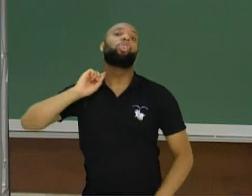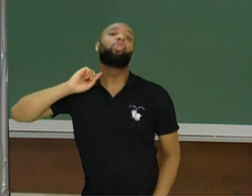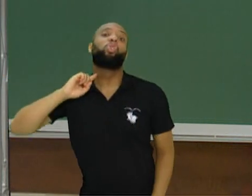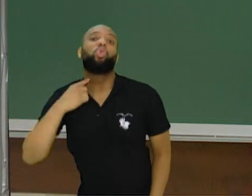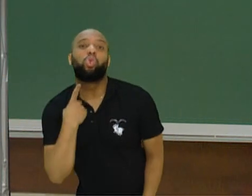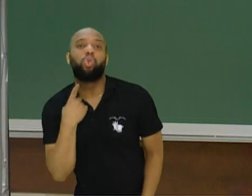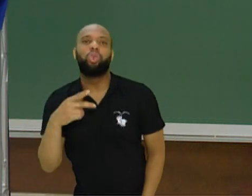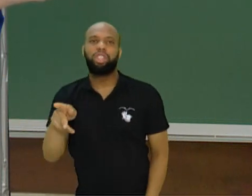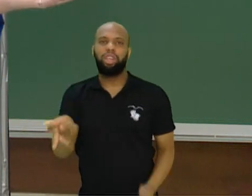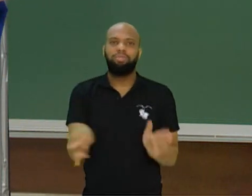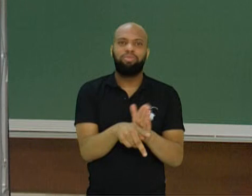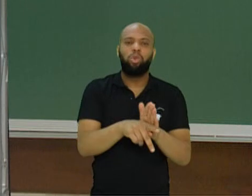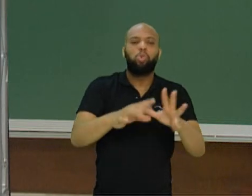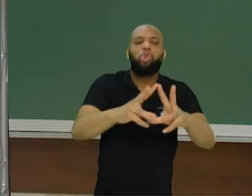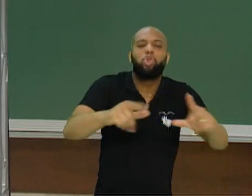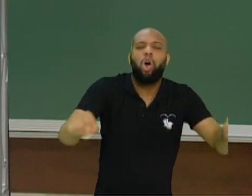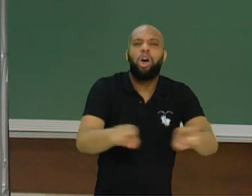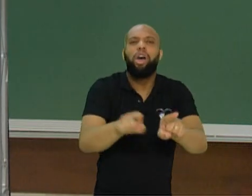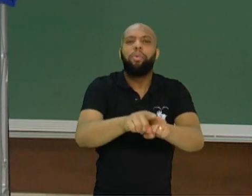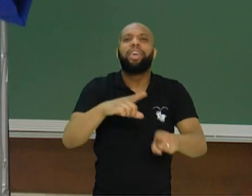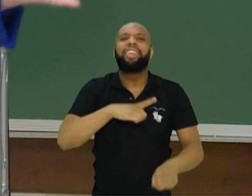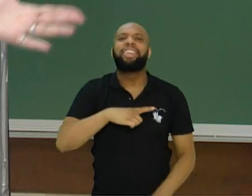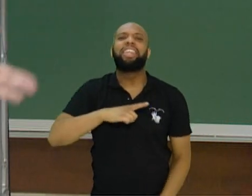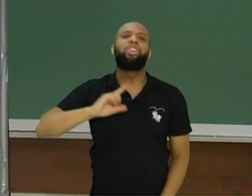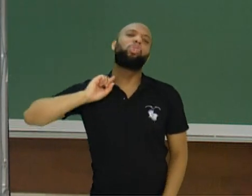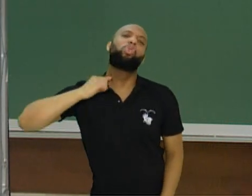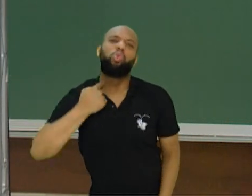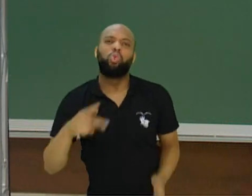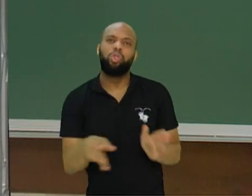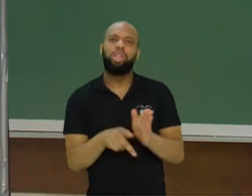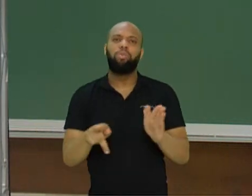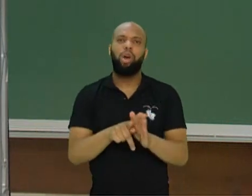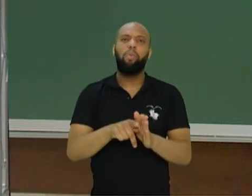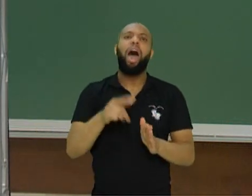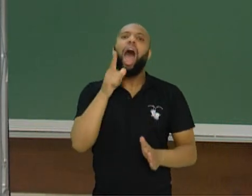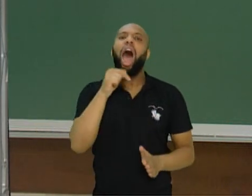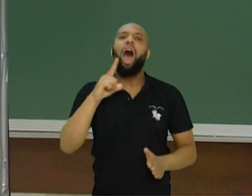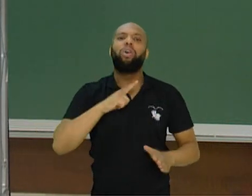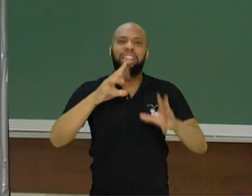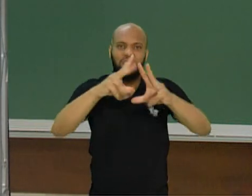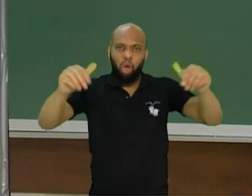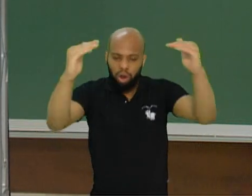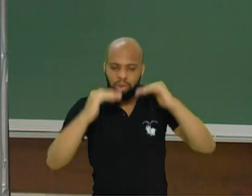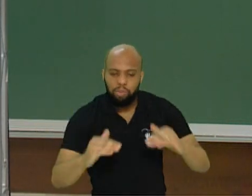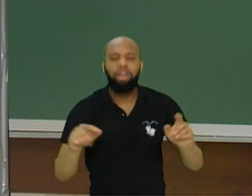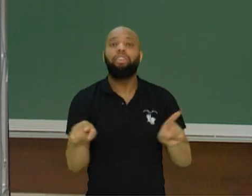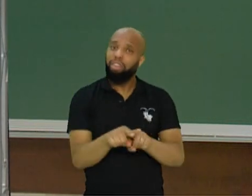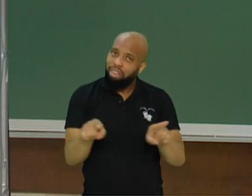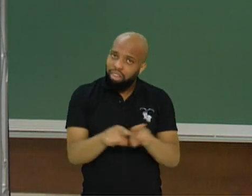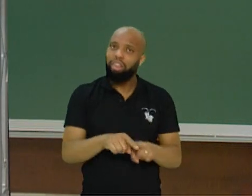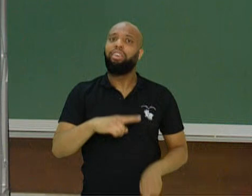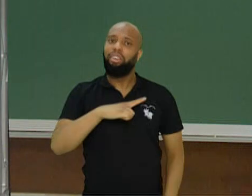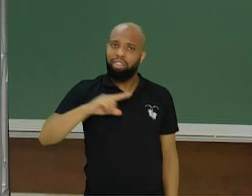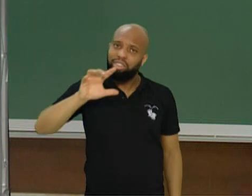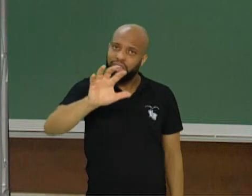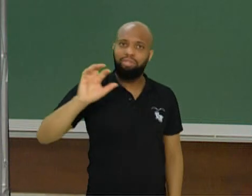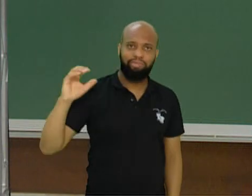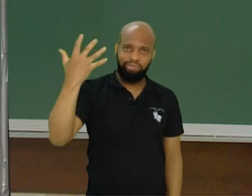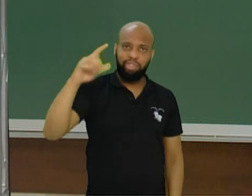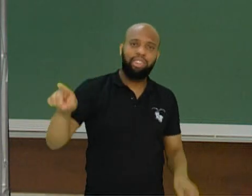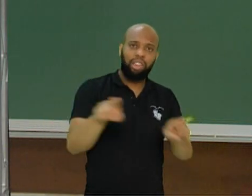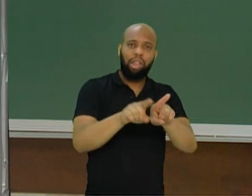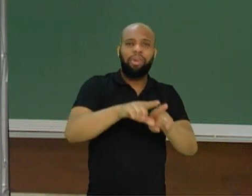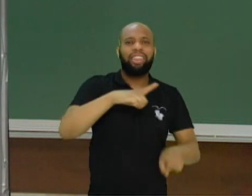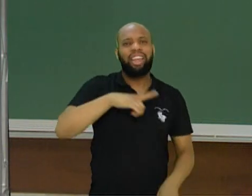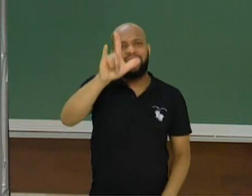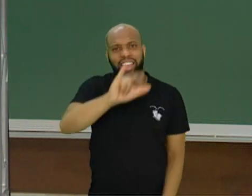muitos lixões a céu abertos, onde os lixos ficam depositados ali, né, nos terrenos. Nós temos muito lixo